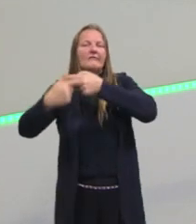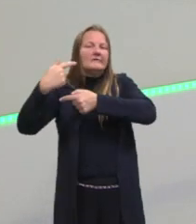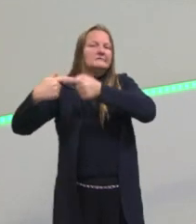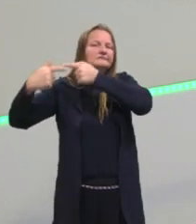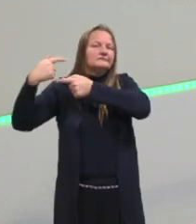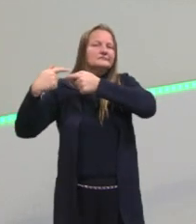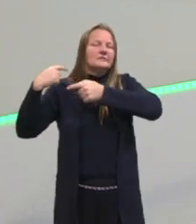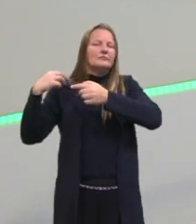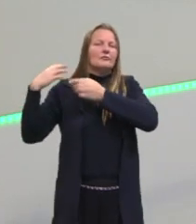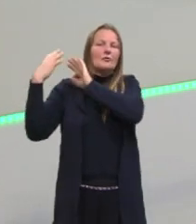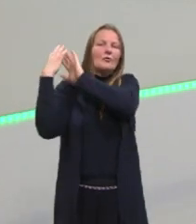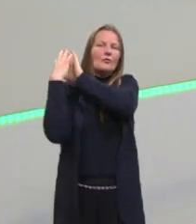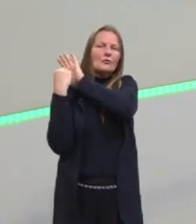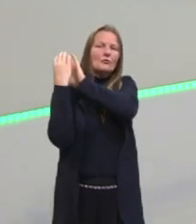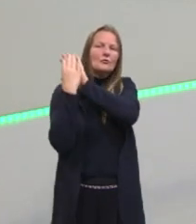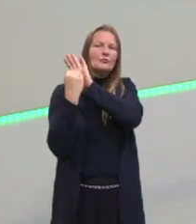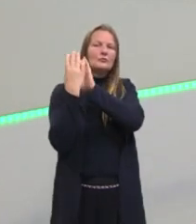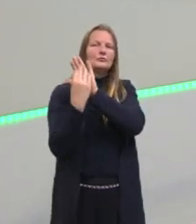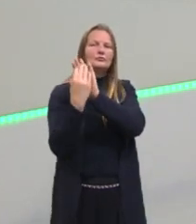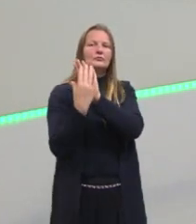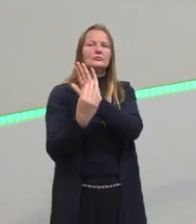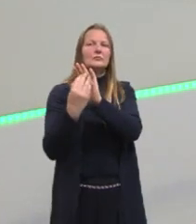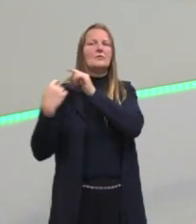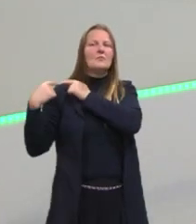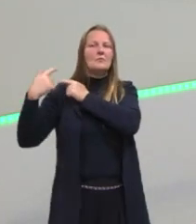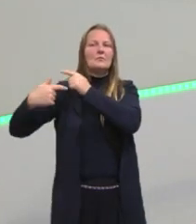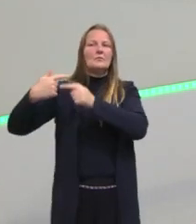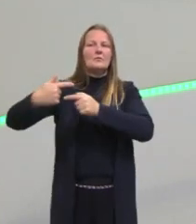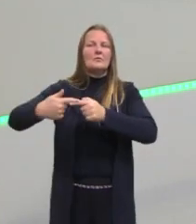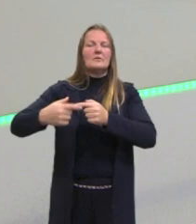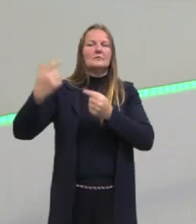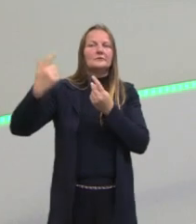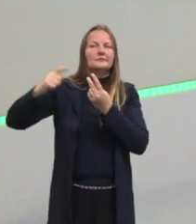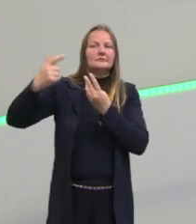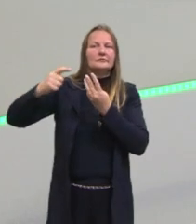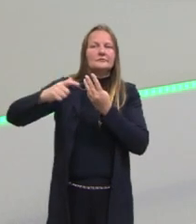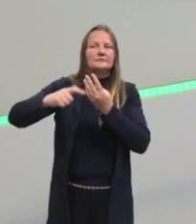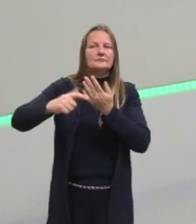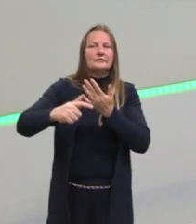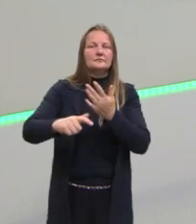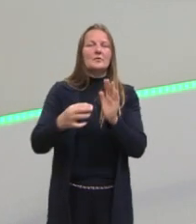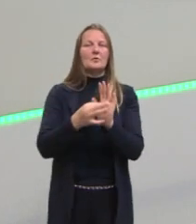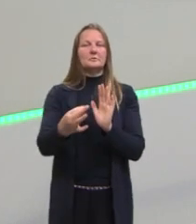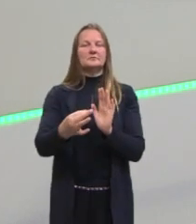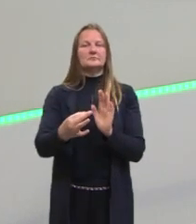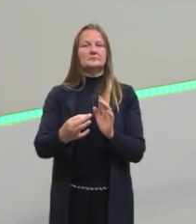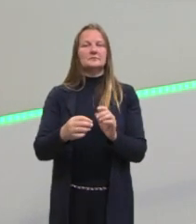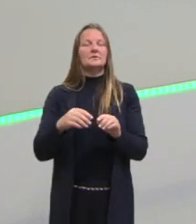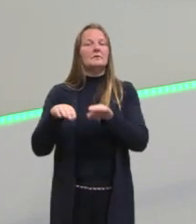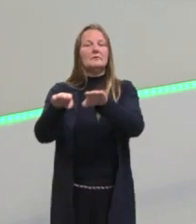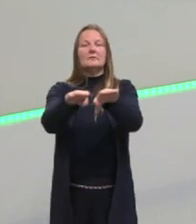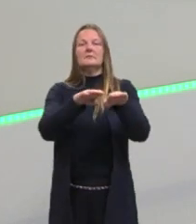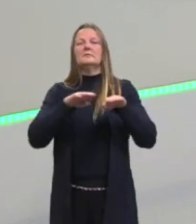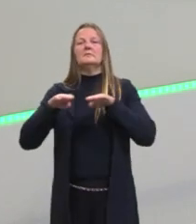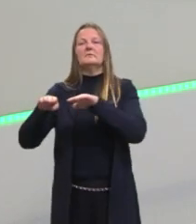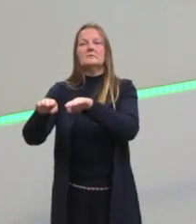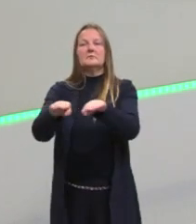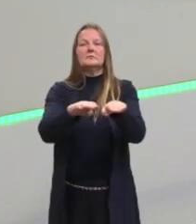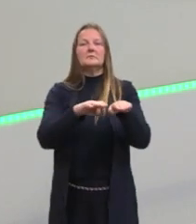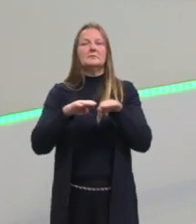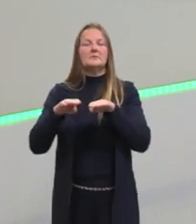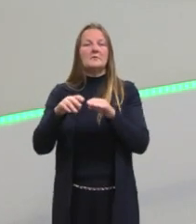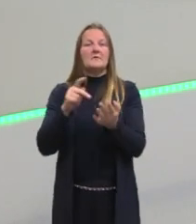deles, e essa opinião ela vai se repetindo tantas vezes que ela acaba se tornando uma opinião dita